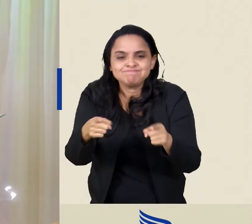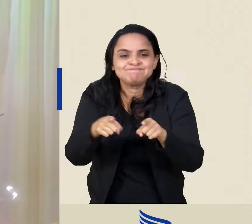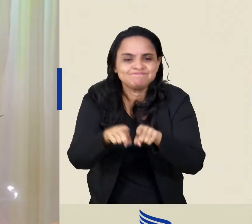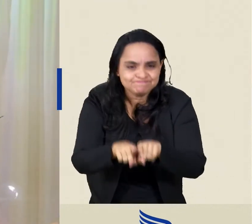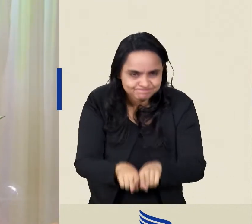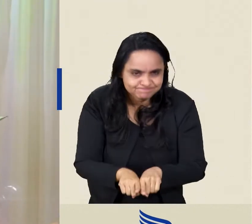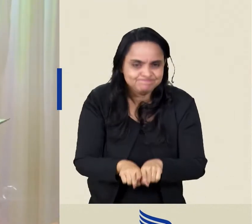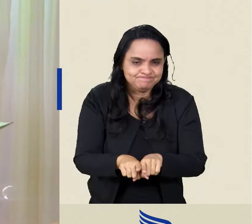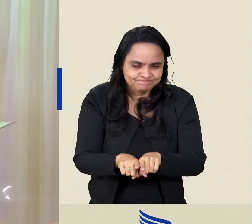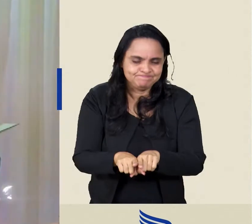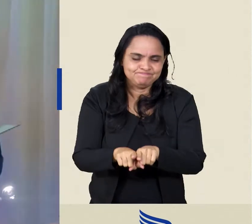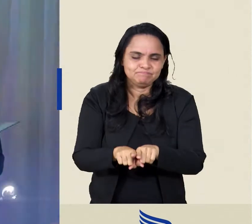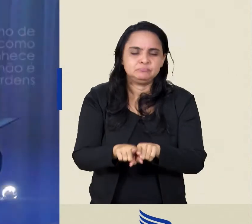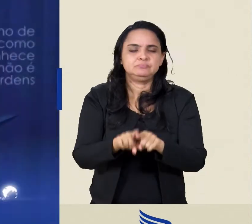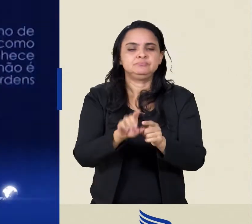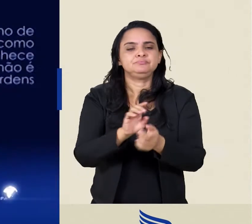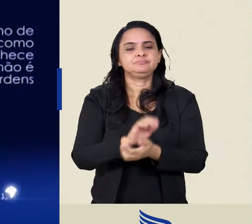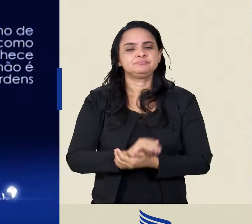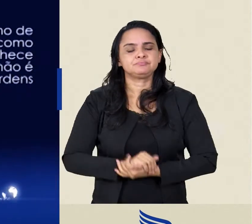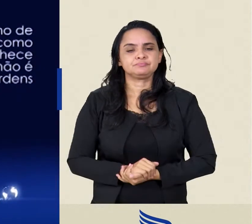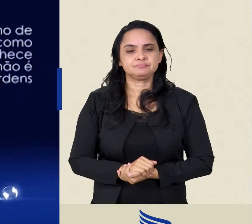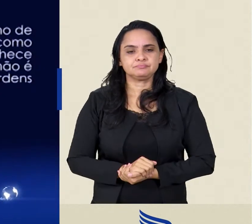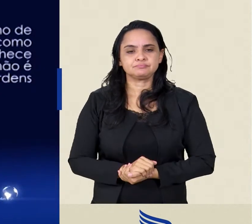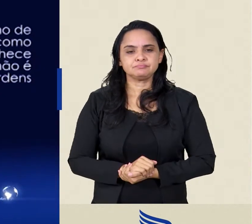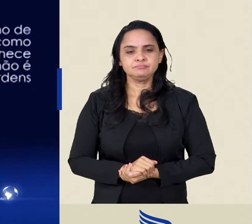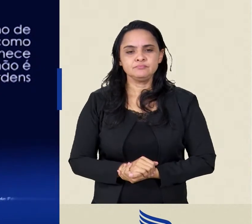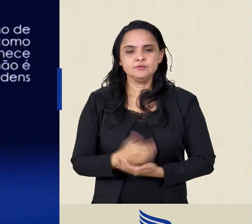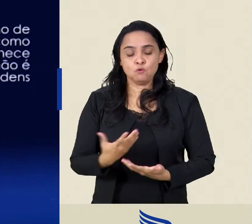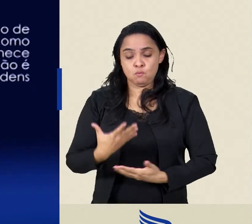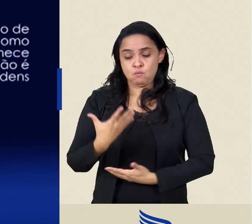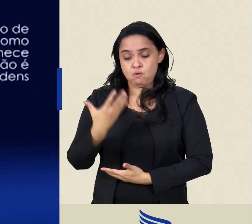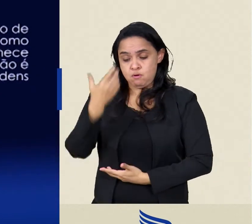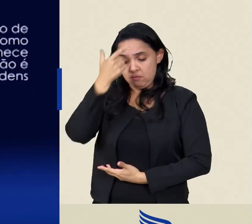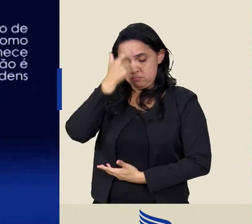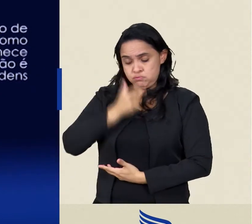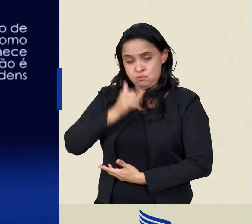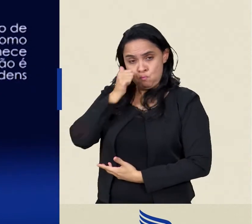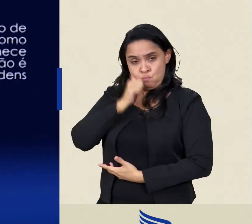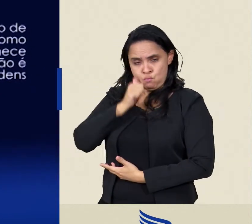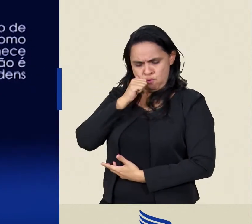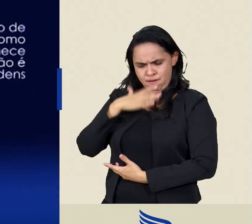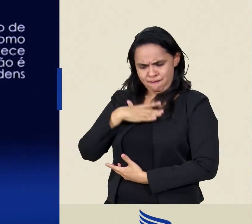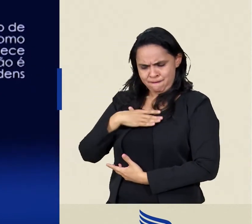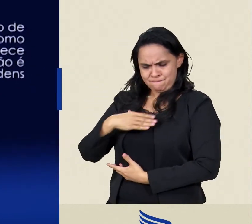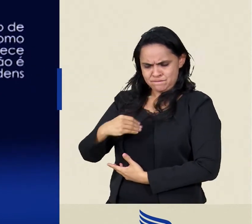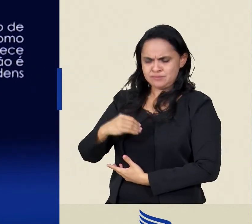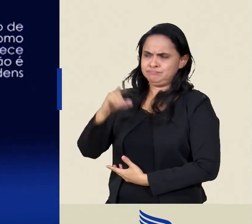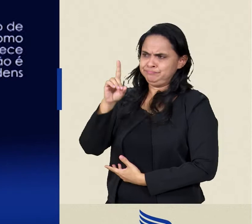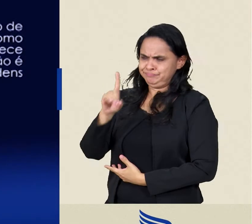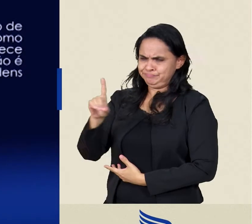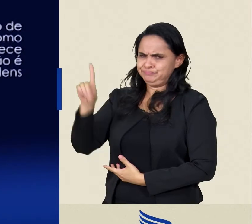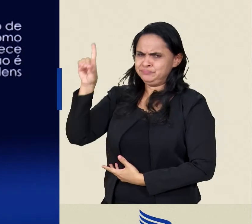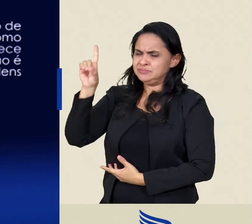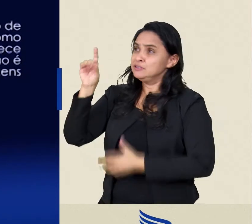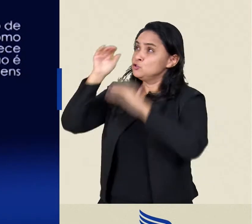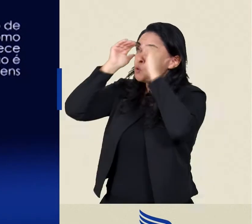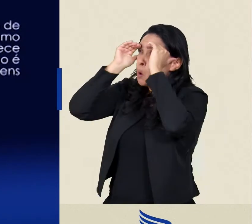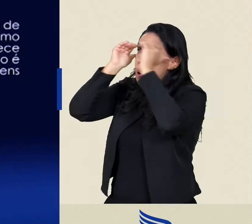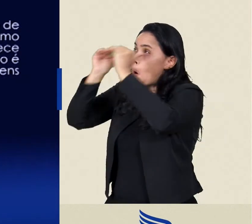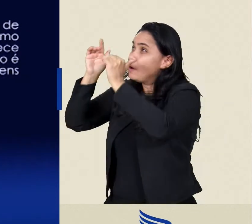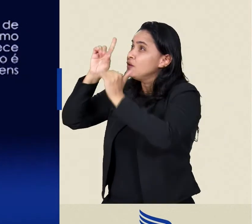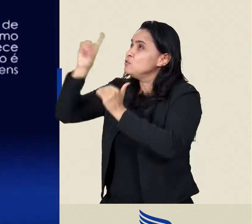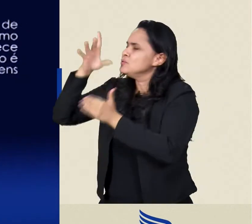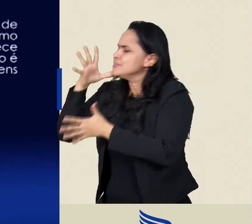6, versículo 14. Como filha de Deus, súdita do reino de Cristo, aquisição de seu